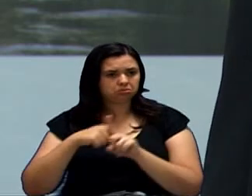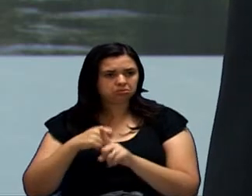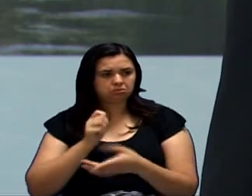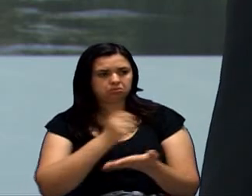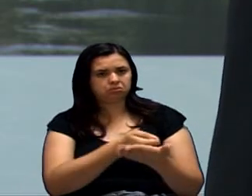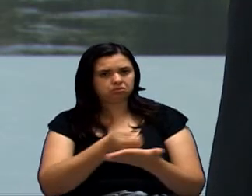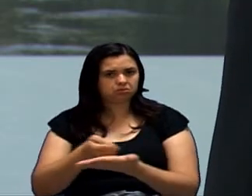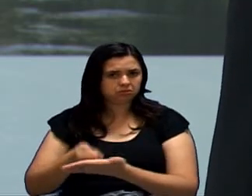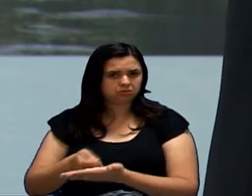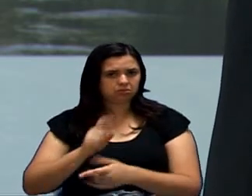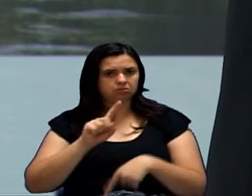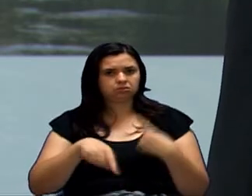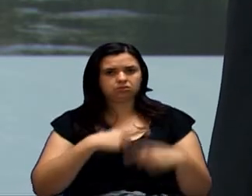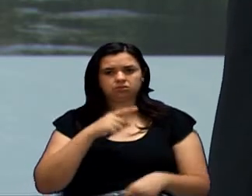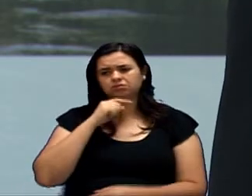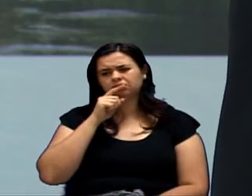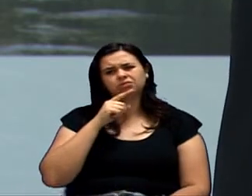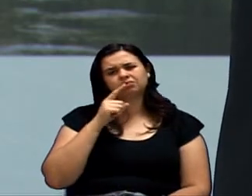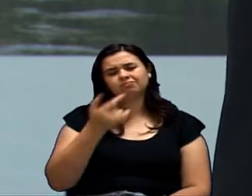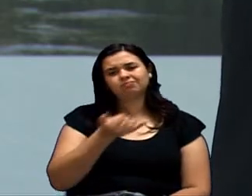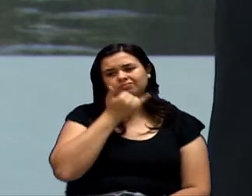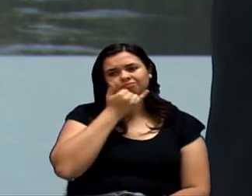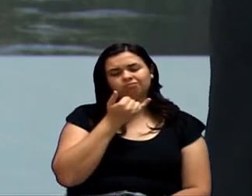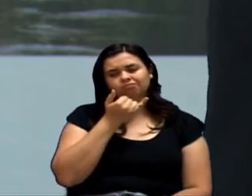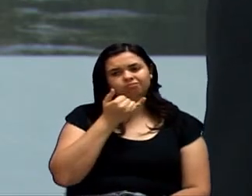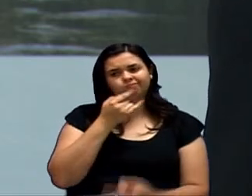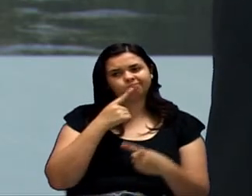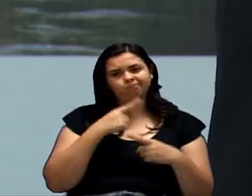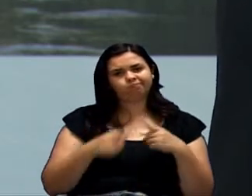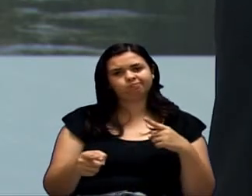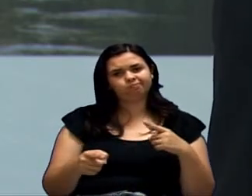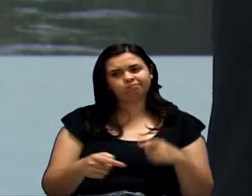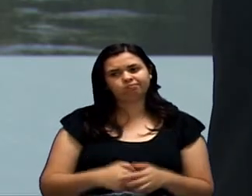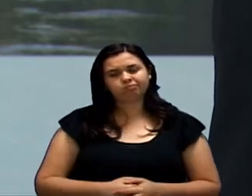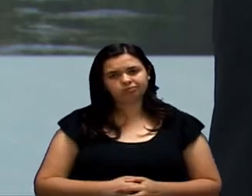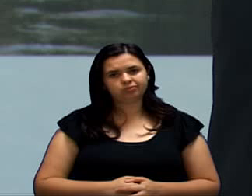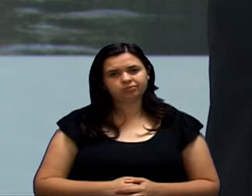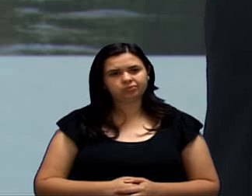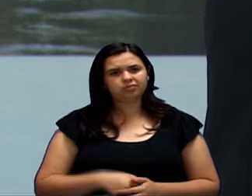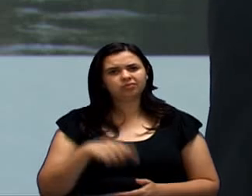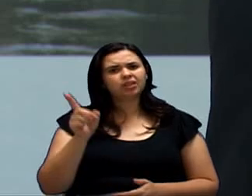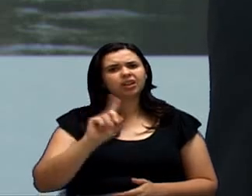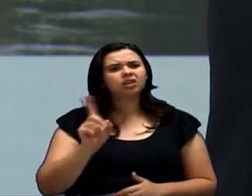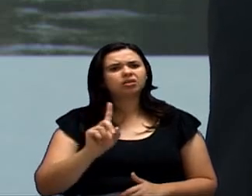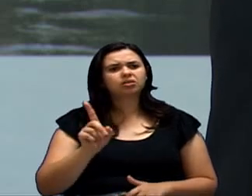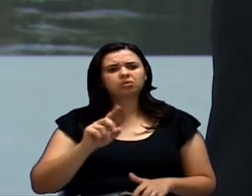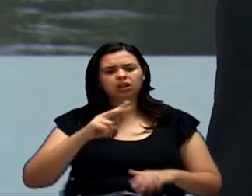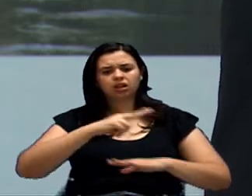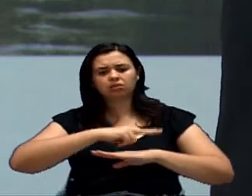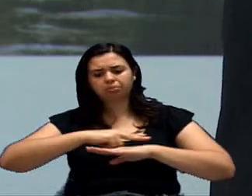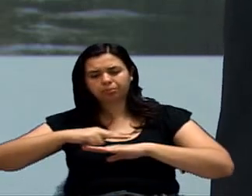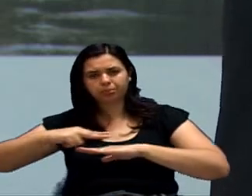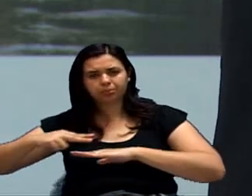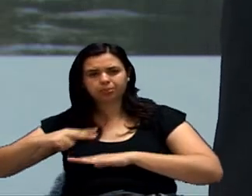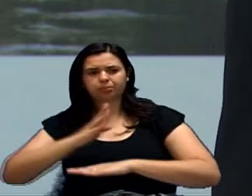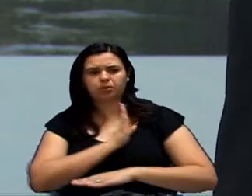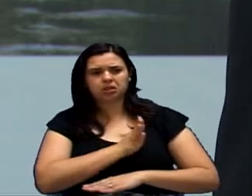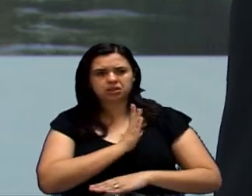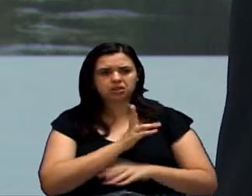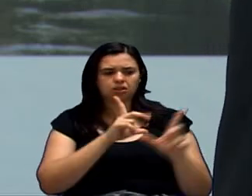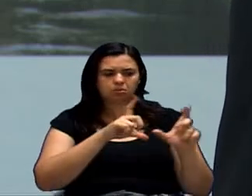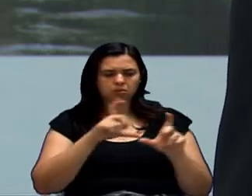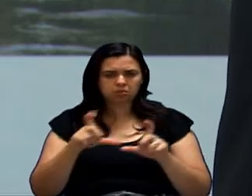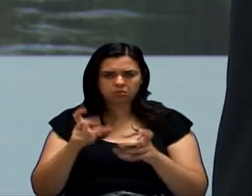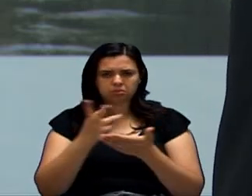Não pode, ela não vai autorizar. Não é aquele exame complexo, tomografia, ultrassonografia. Não, são exames de